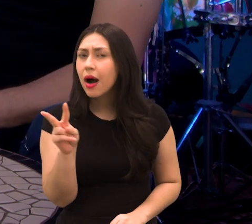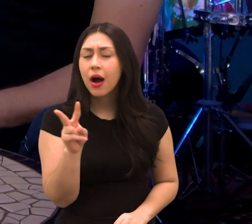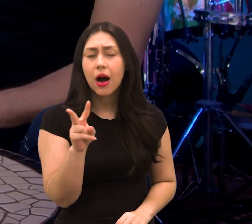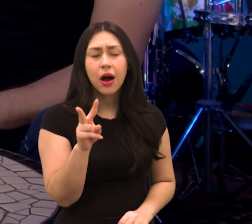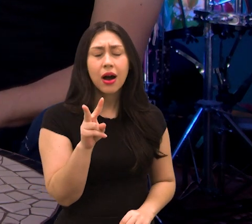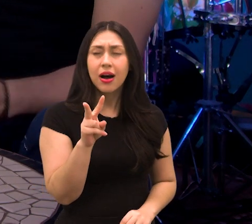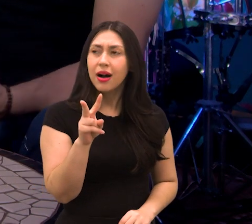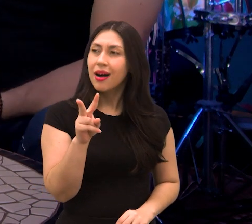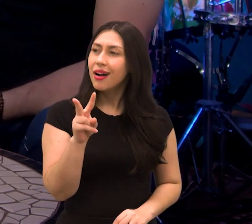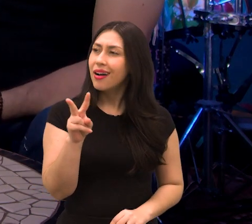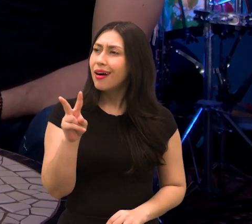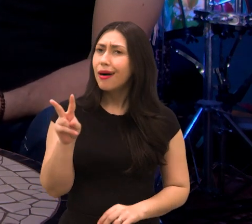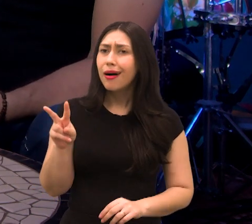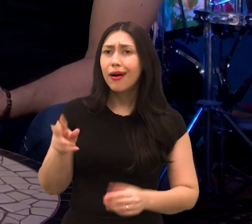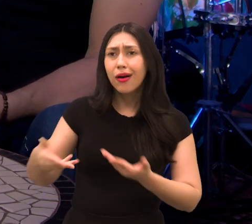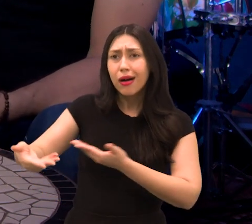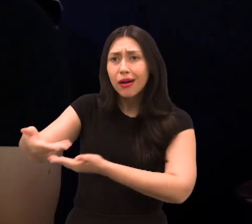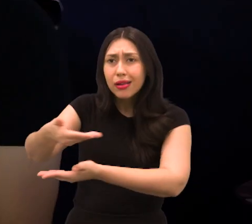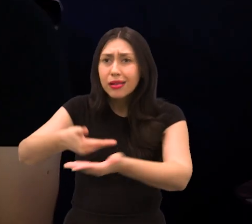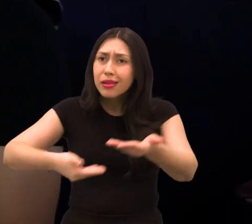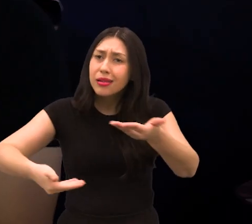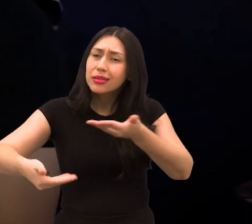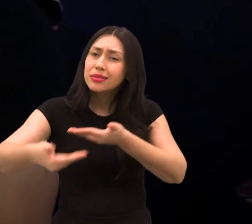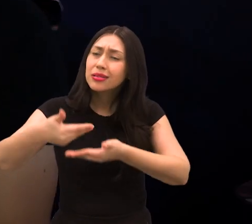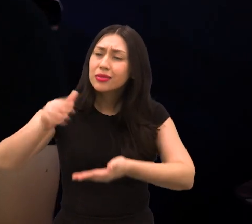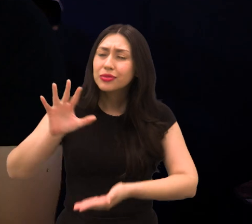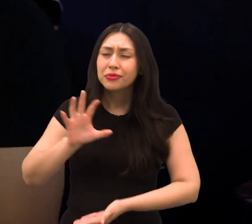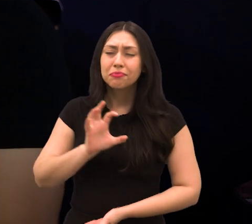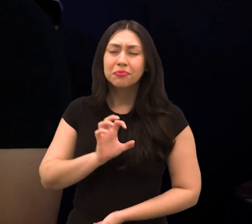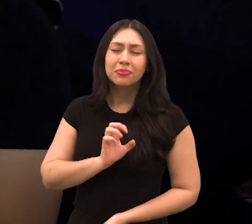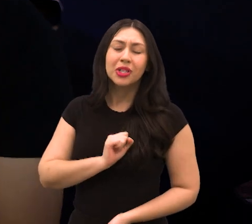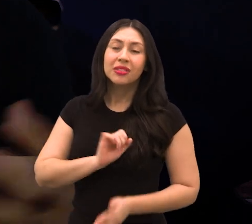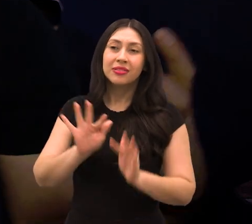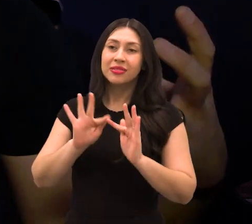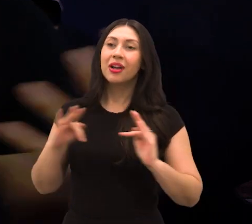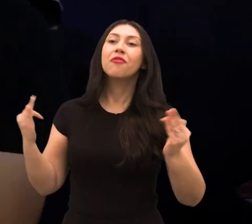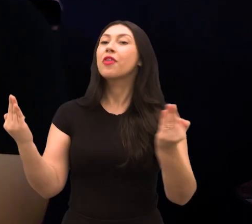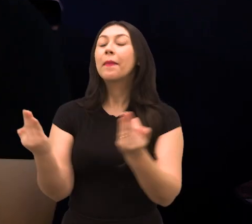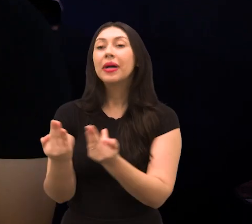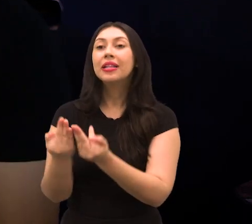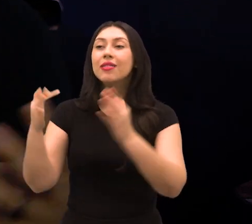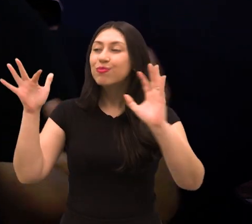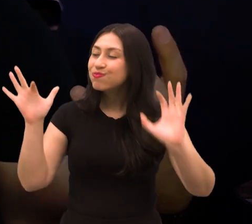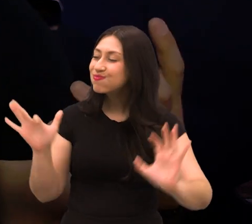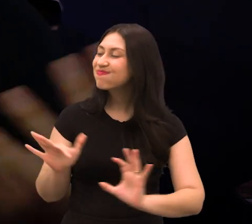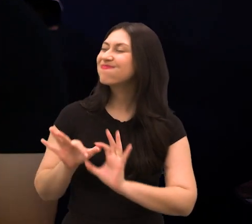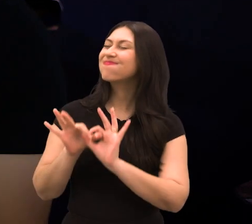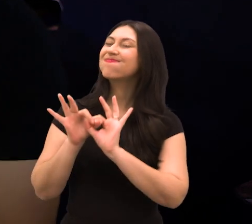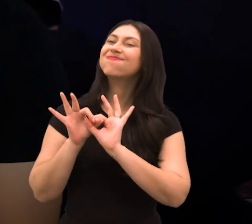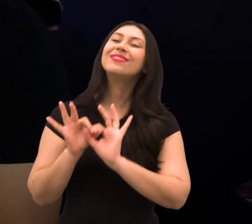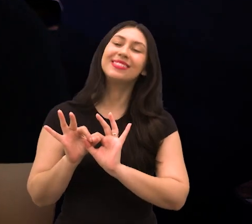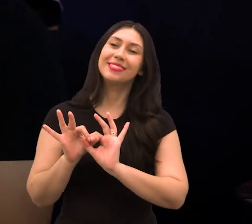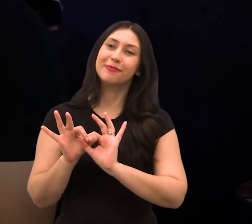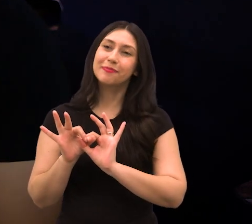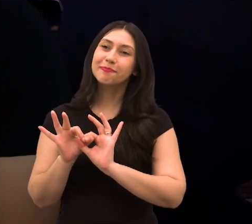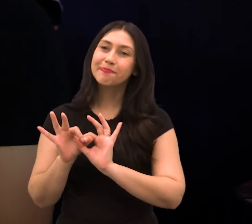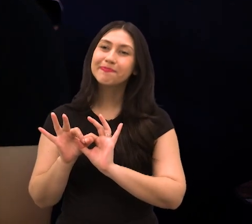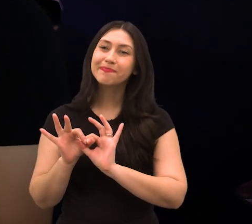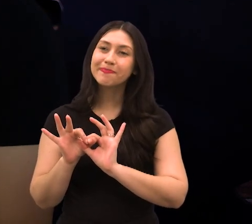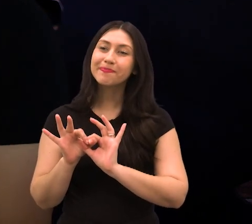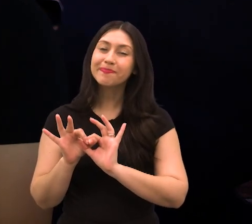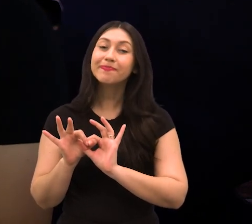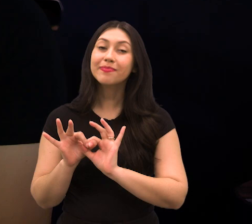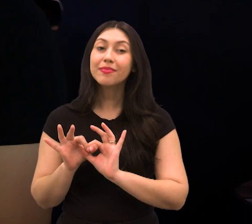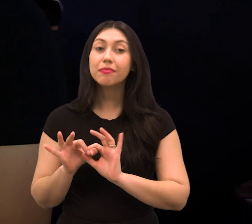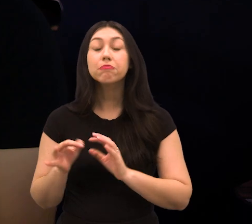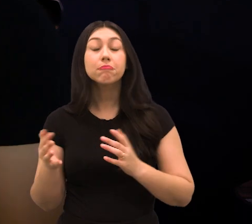sintetizava a relação amorosa em família. Né? Que aquilo unia, traduzindo é isso, aquilo unia a família.